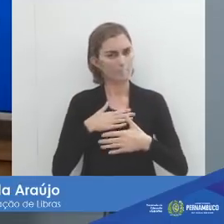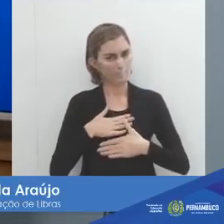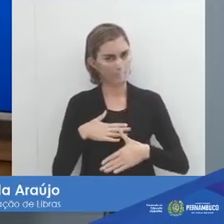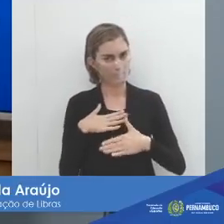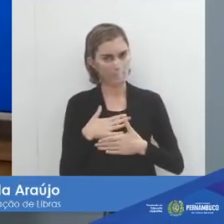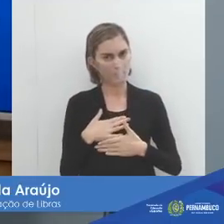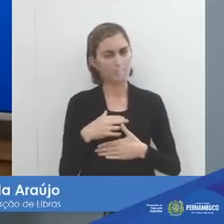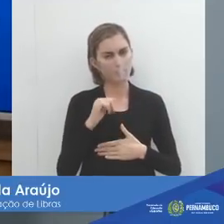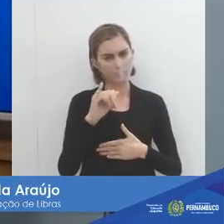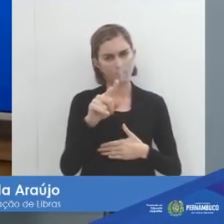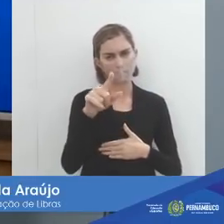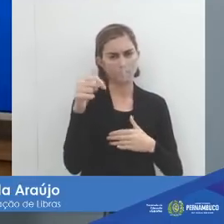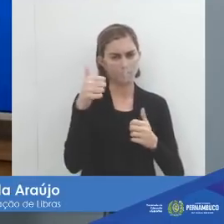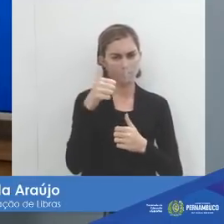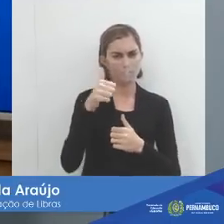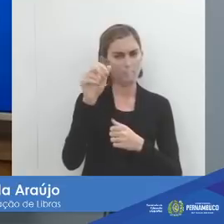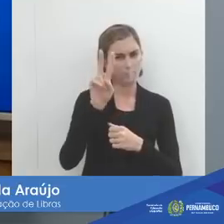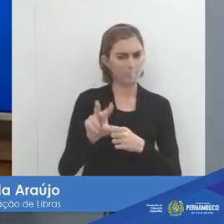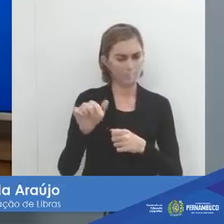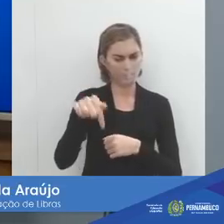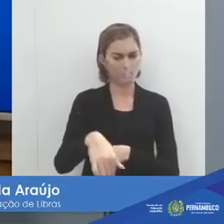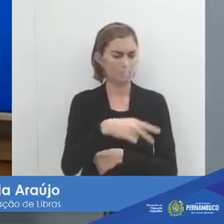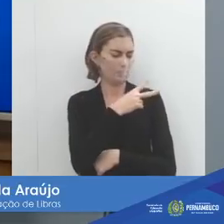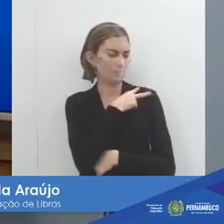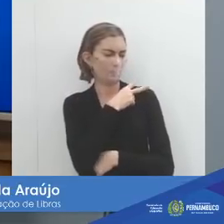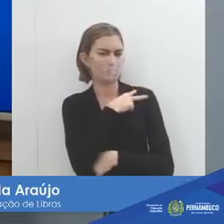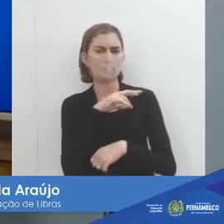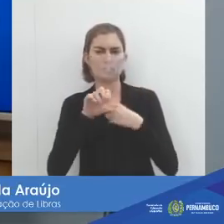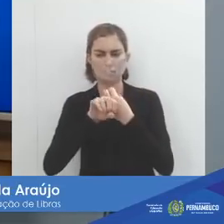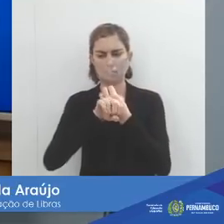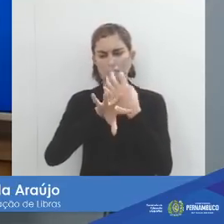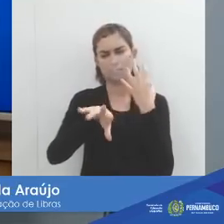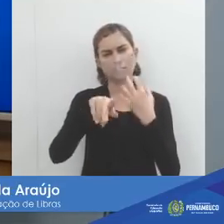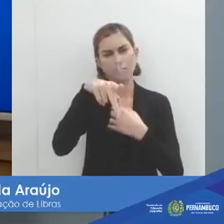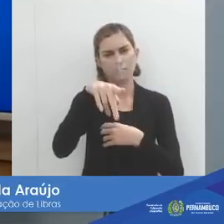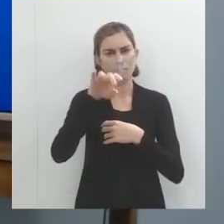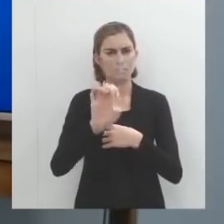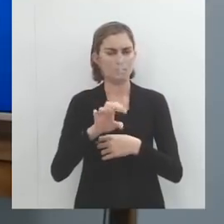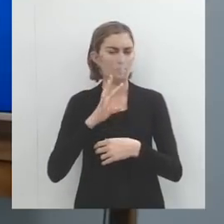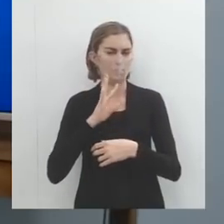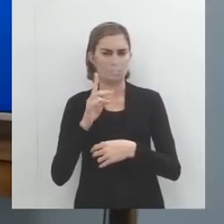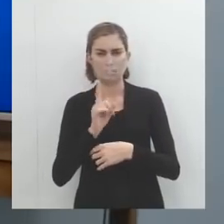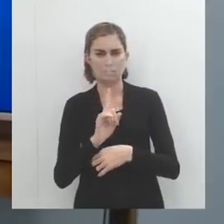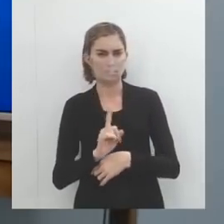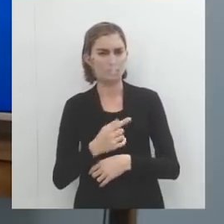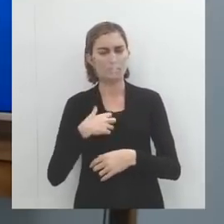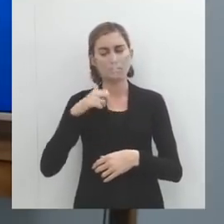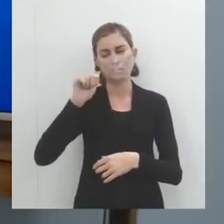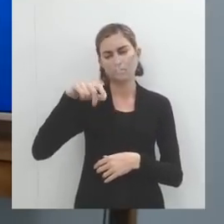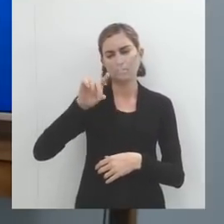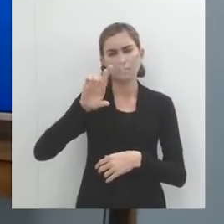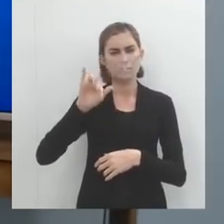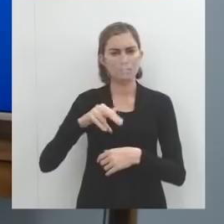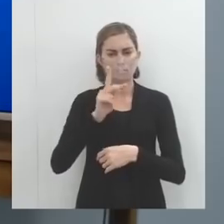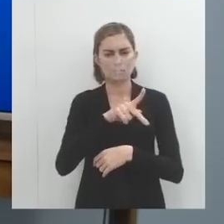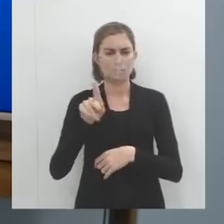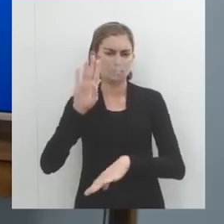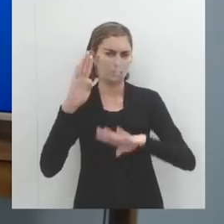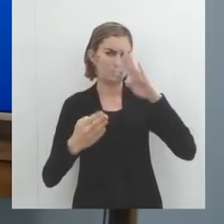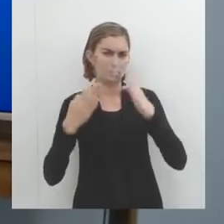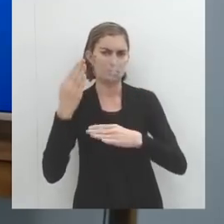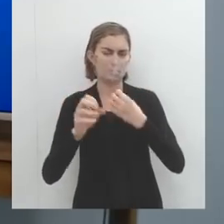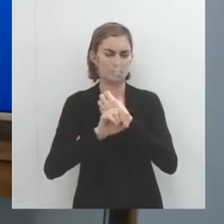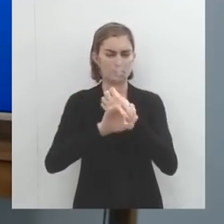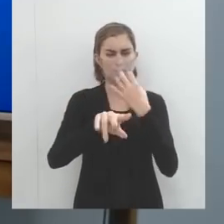tranquilo? Se é tua primeira vez aqui no segundo ano aqui do EducaPE, para quem não me conhece, meu nome é Andrei, tá? Eu sou o professor de Biologia aqui do